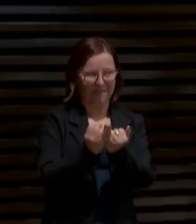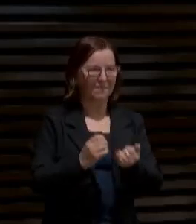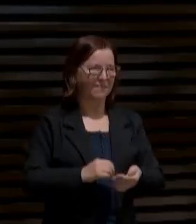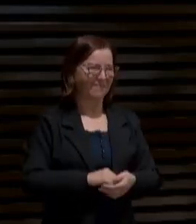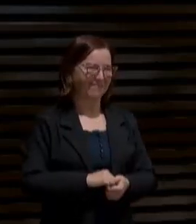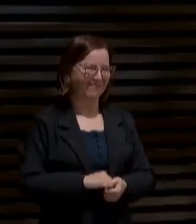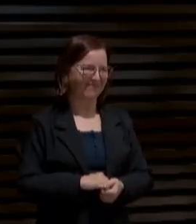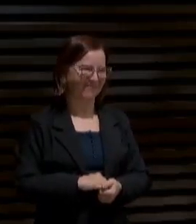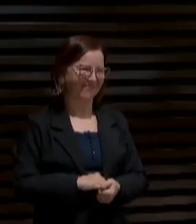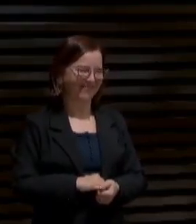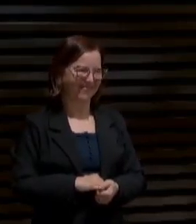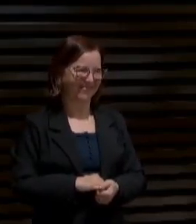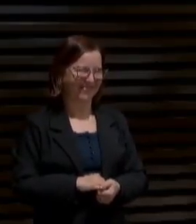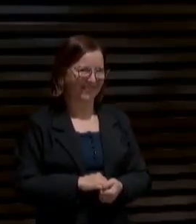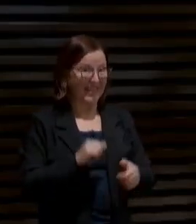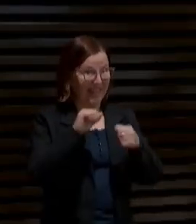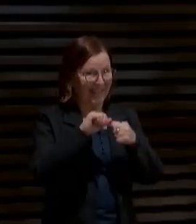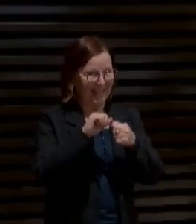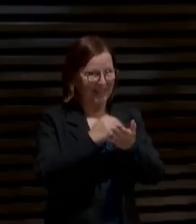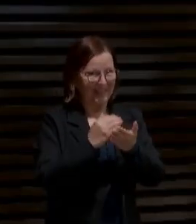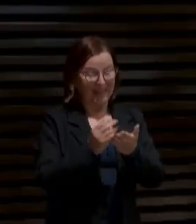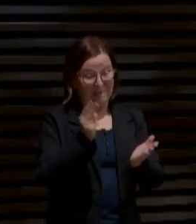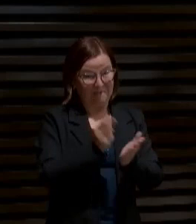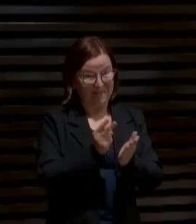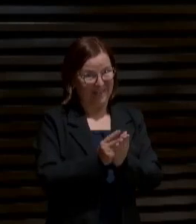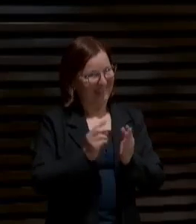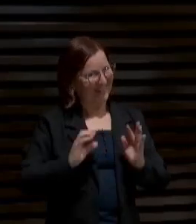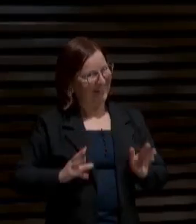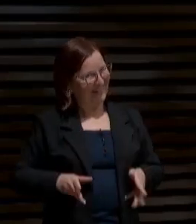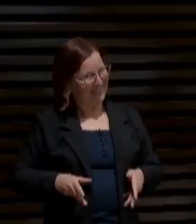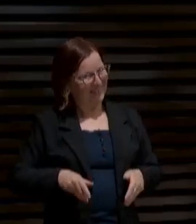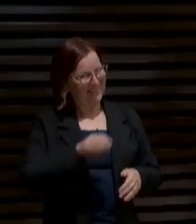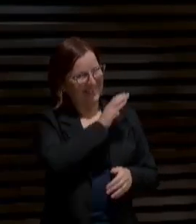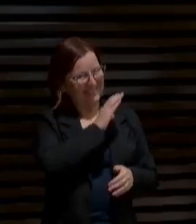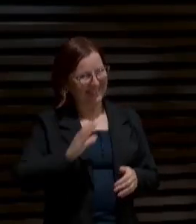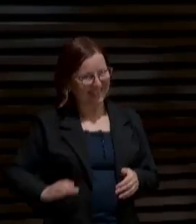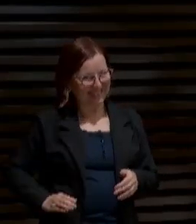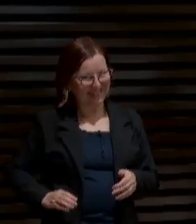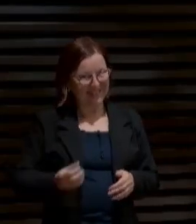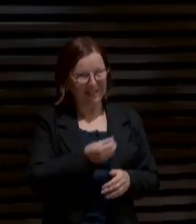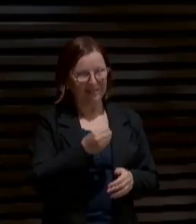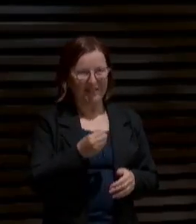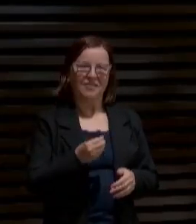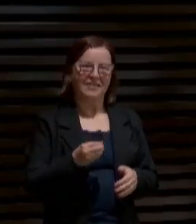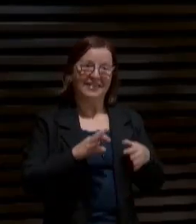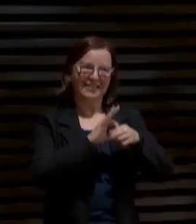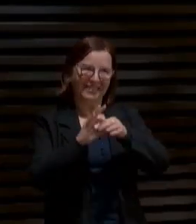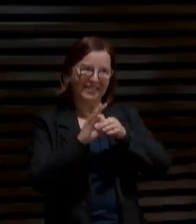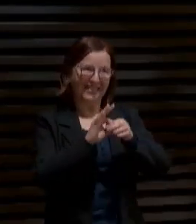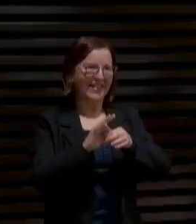o sendo participantes do mesmo corpo e vivendo em comunidade a